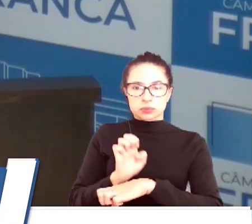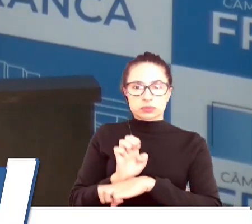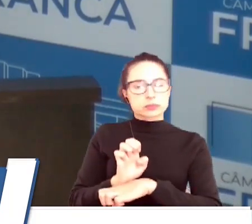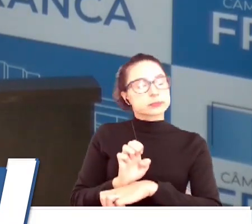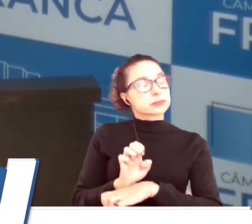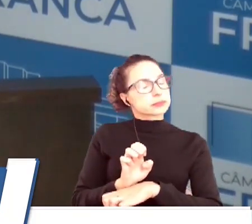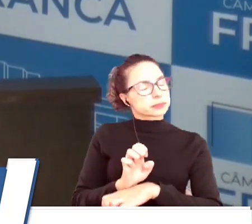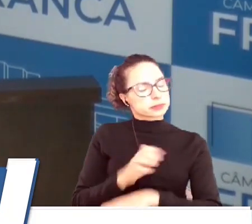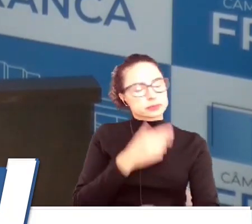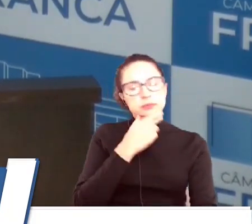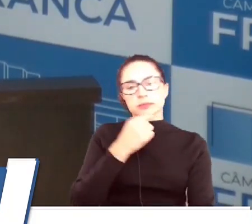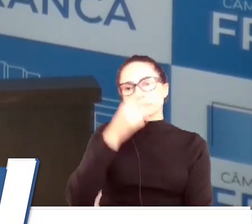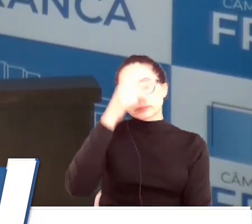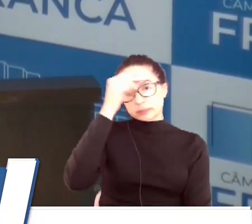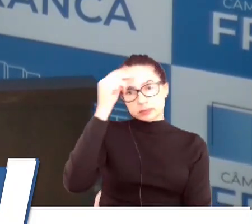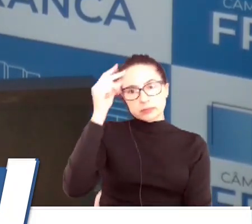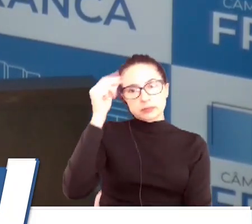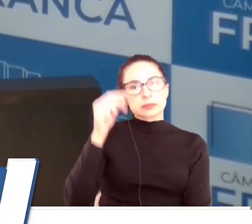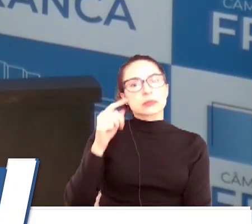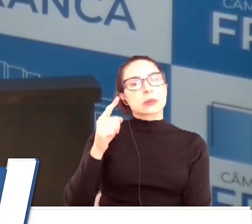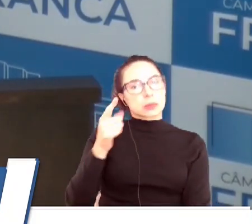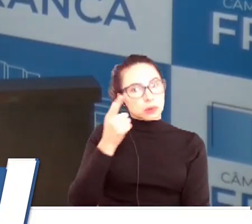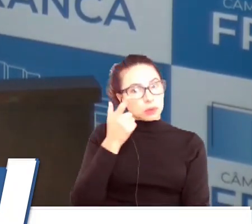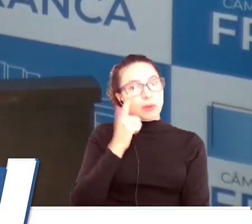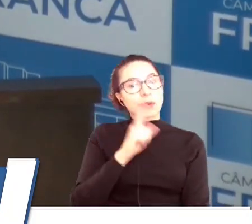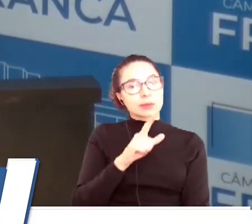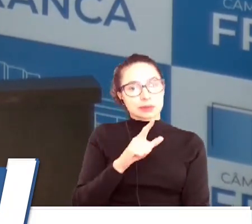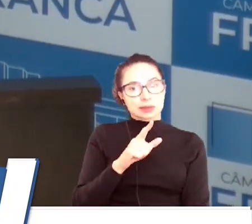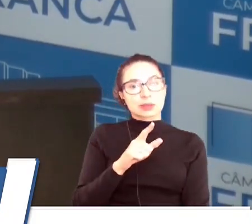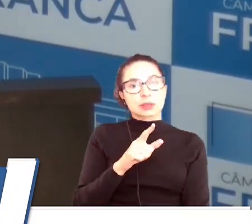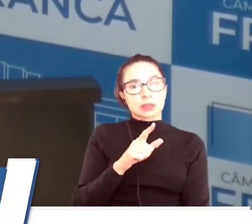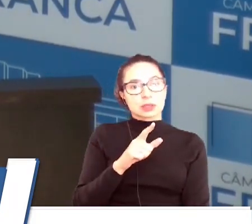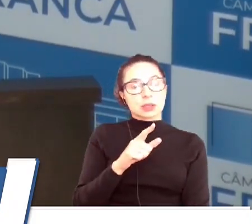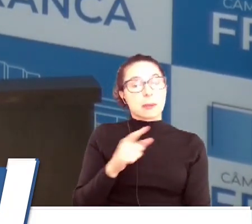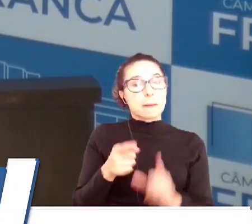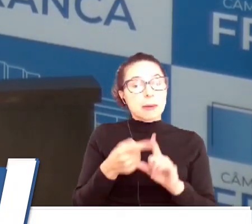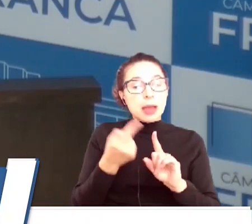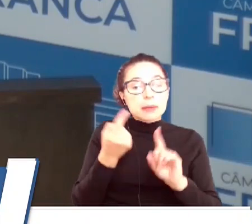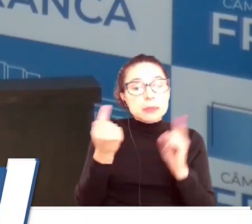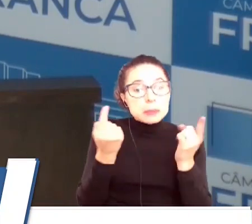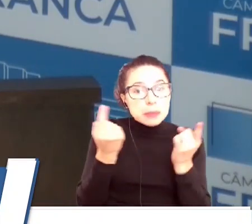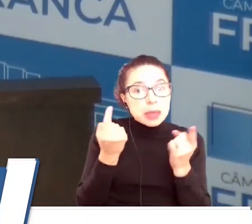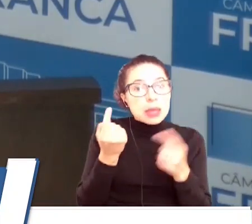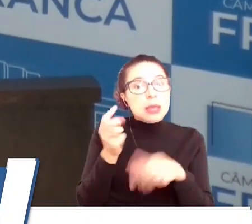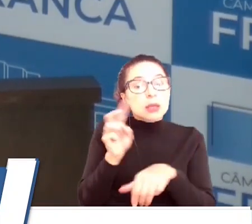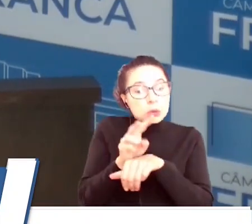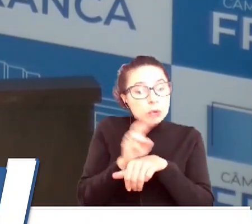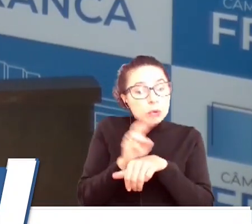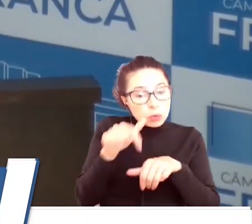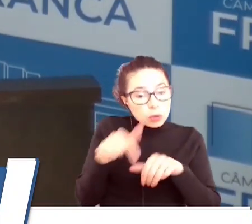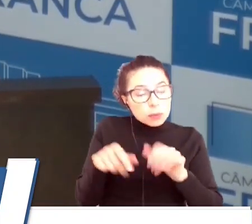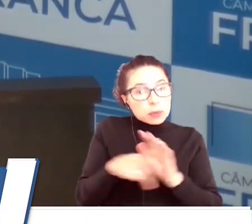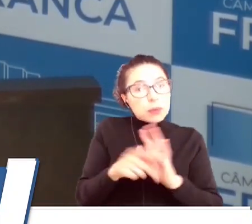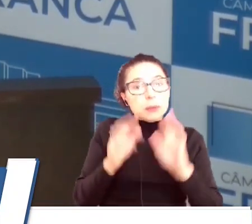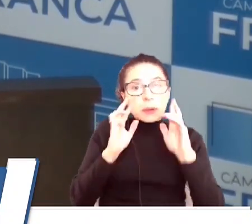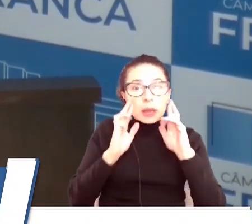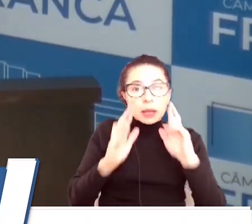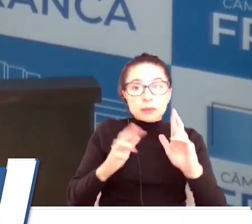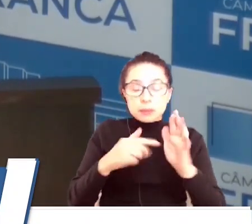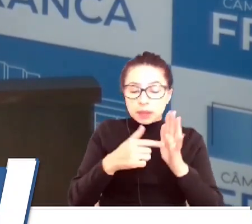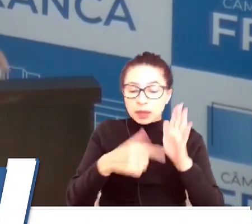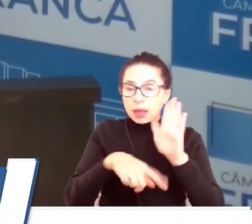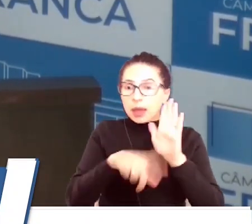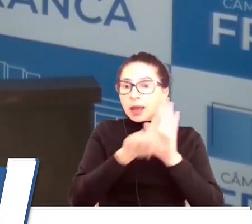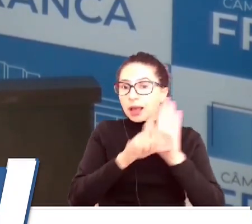Prefeito, você pode até chegar, mas cuida primeiro do que é nosso. Respeite o que está na legislação